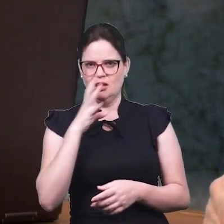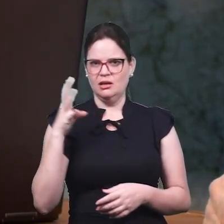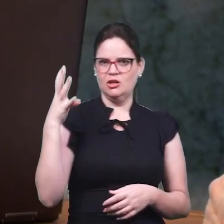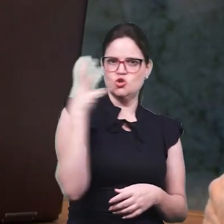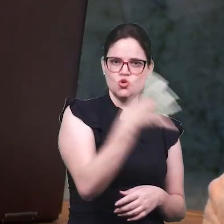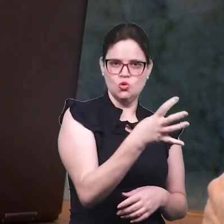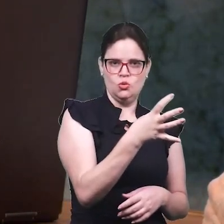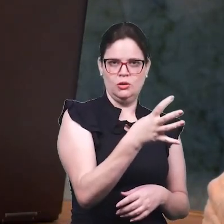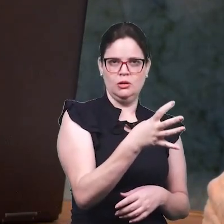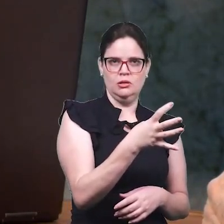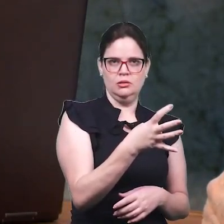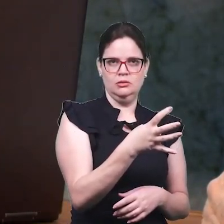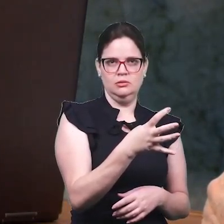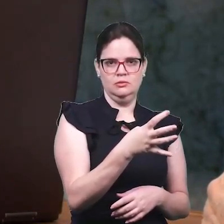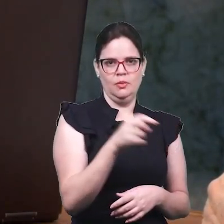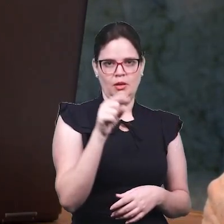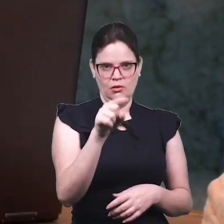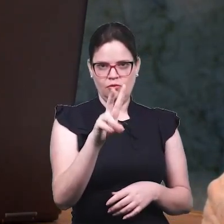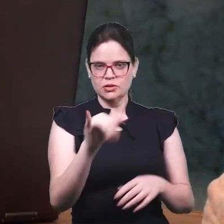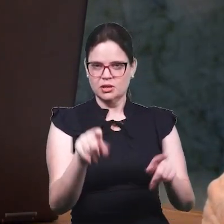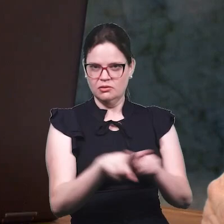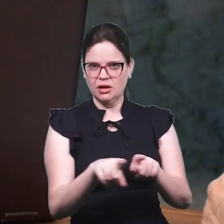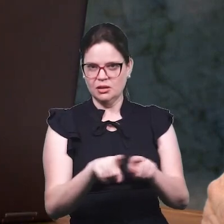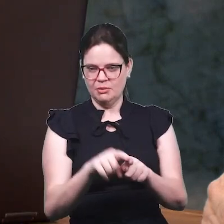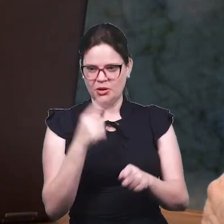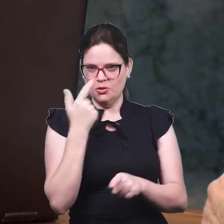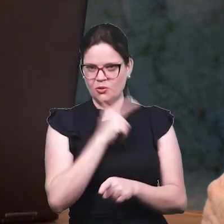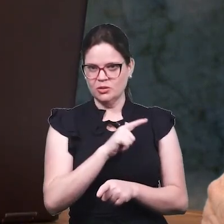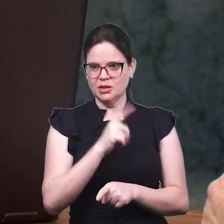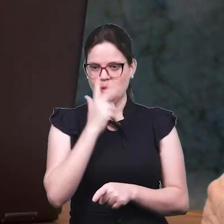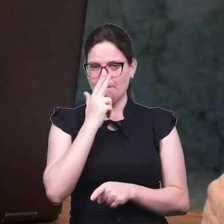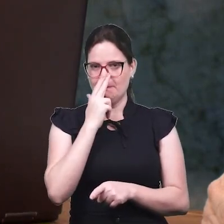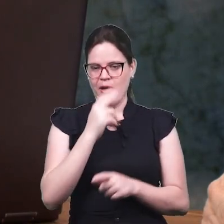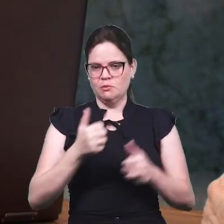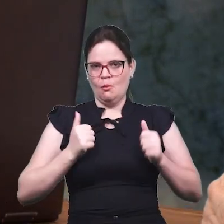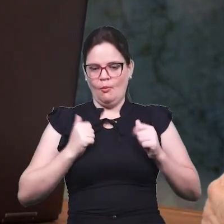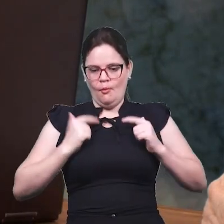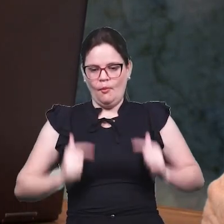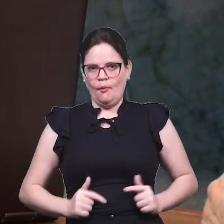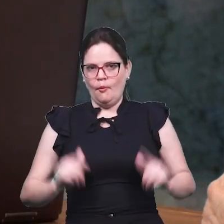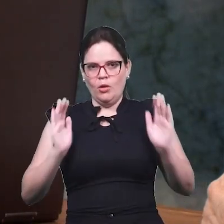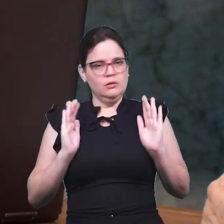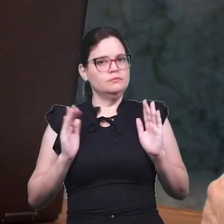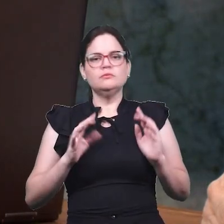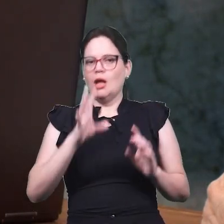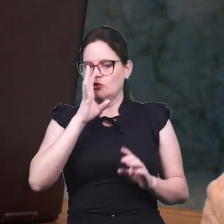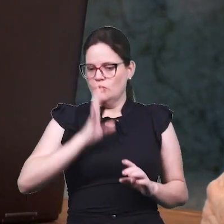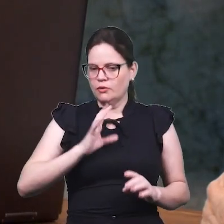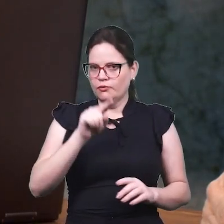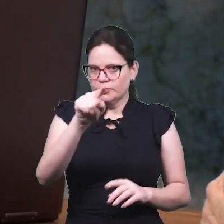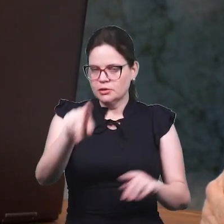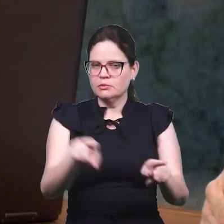Escaparás fazendo essas mesmas coisas? Então, vou ver se eu acho